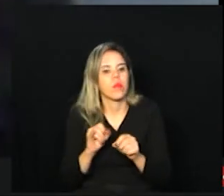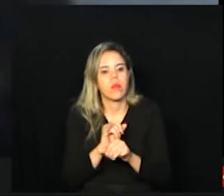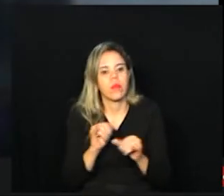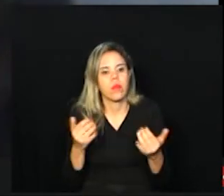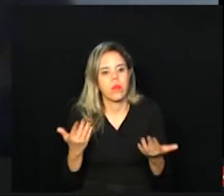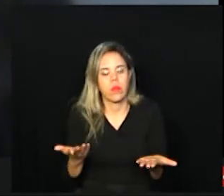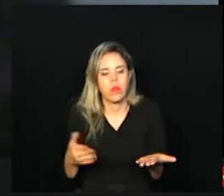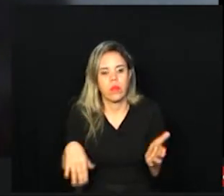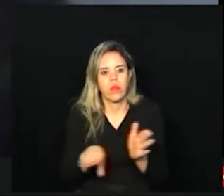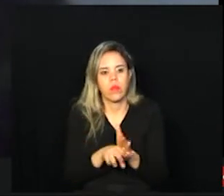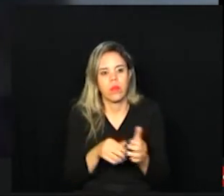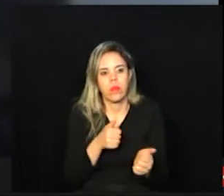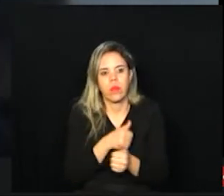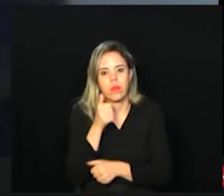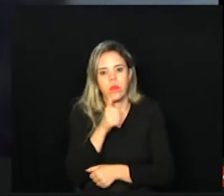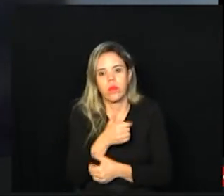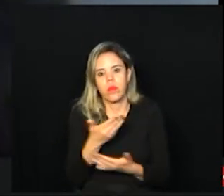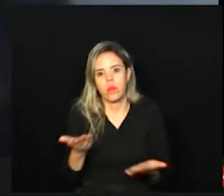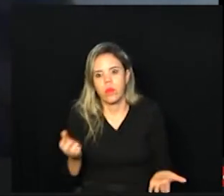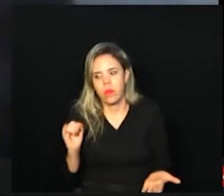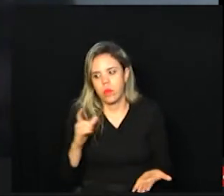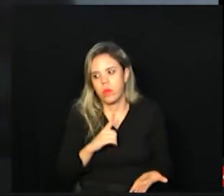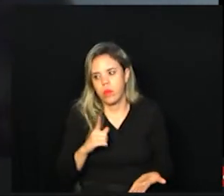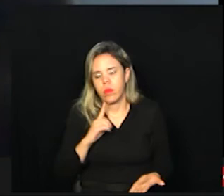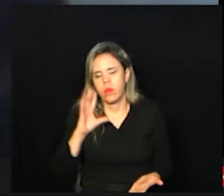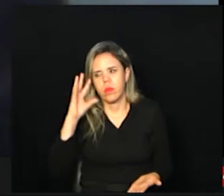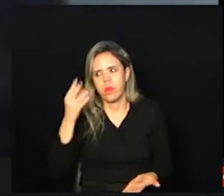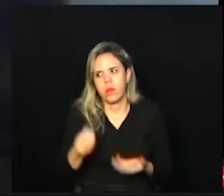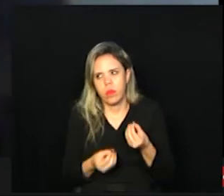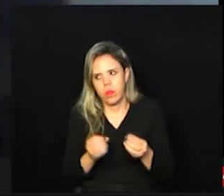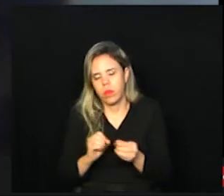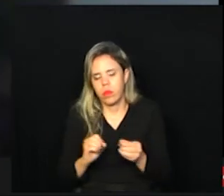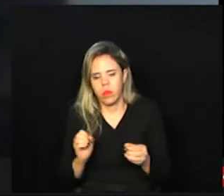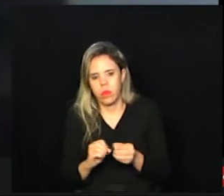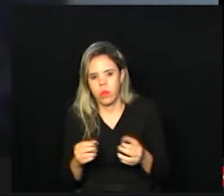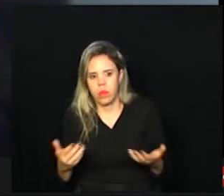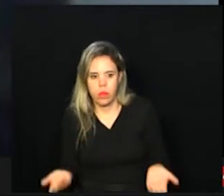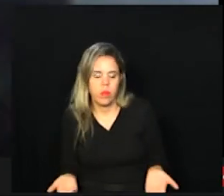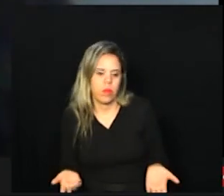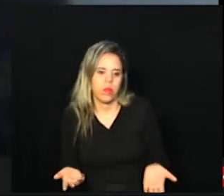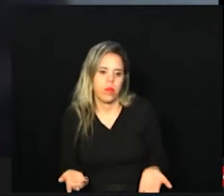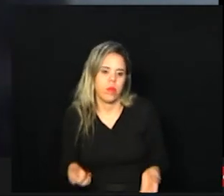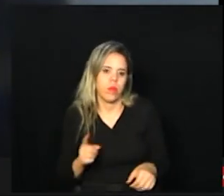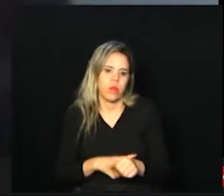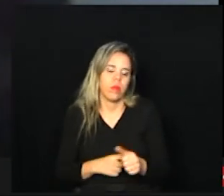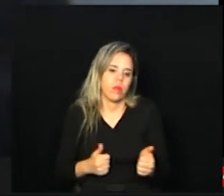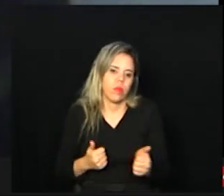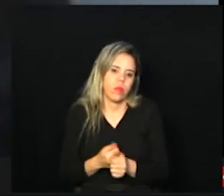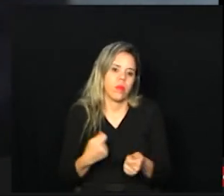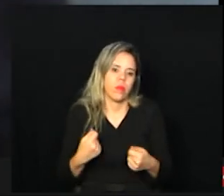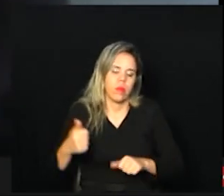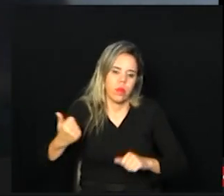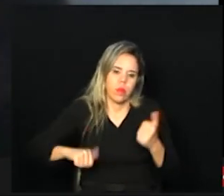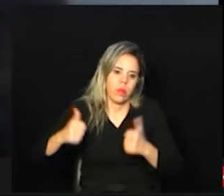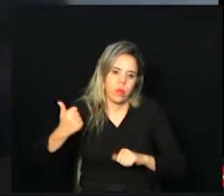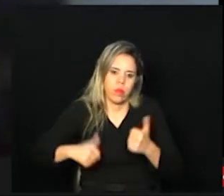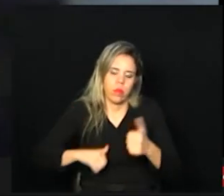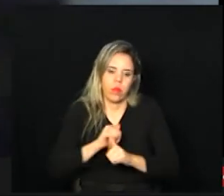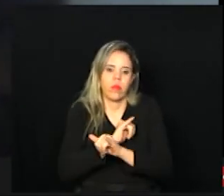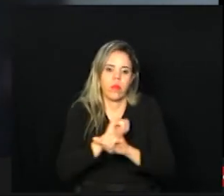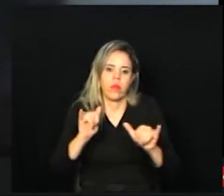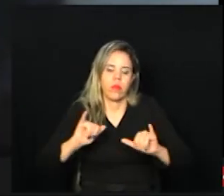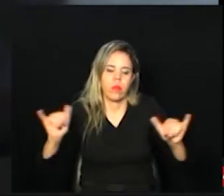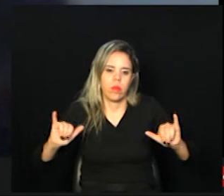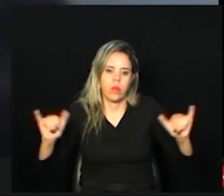estão chegando até as mulheres, se elas estão entendendo o que é para fazer. Então, acho que a curto prazo a gente precisa avaliar essas campanhas